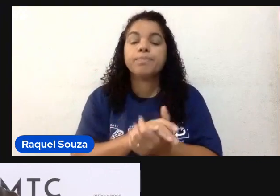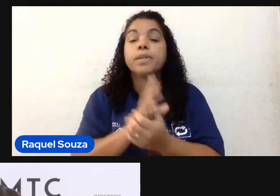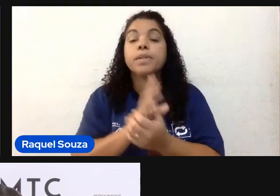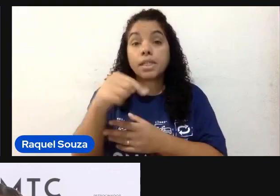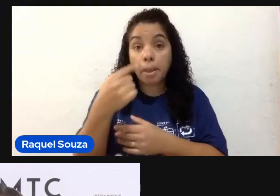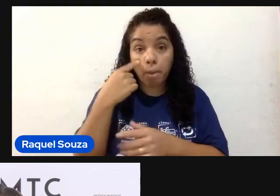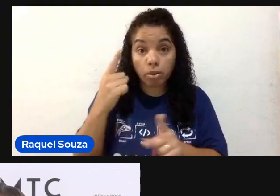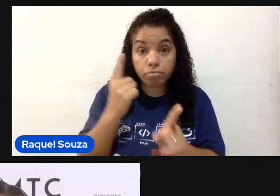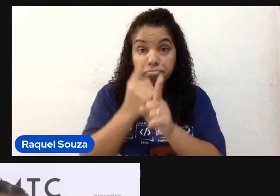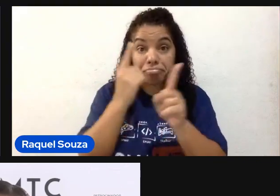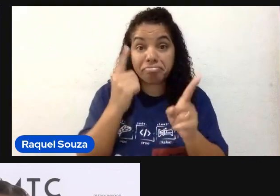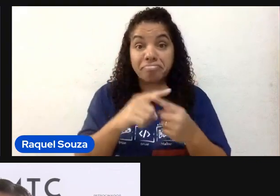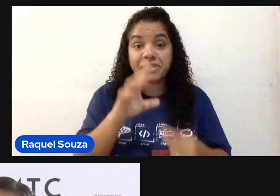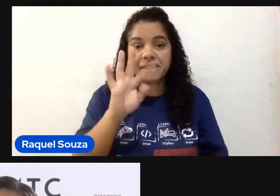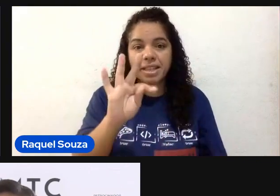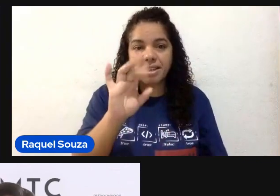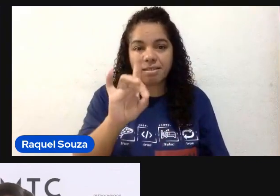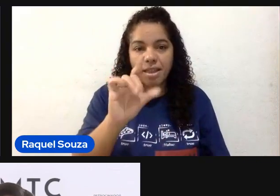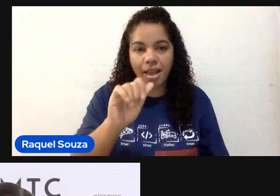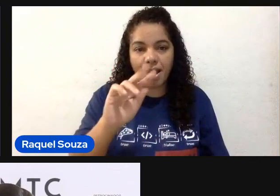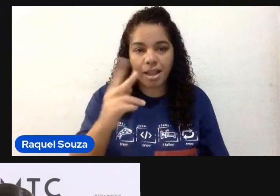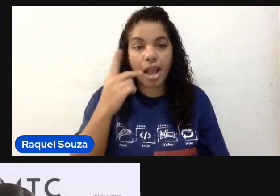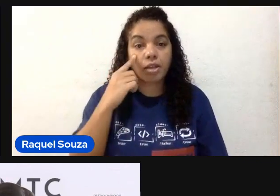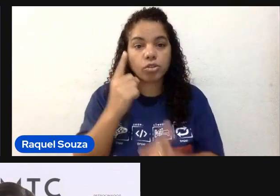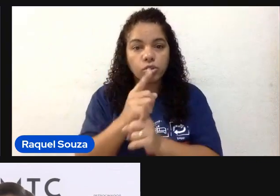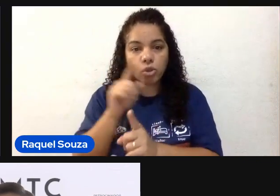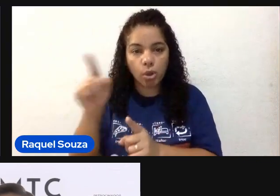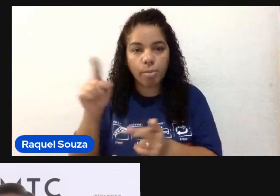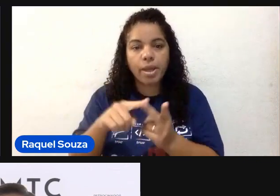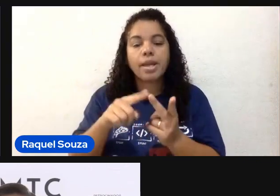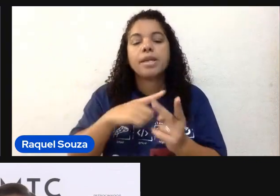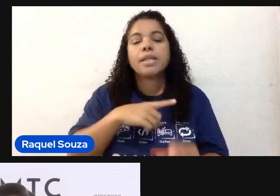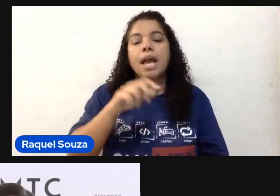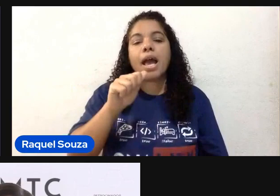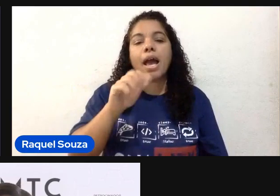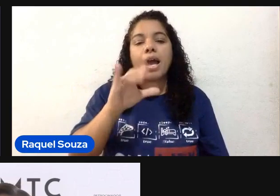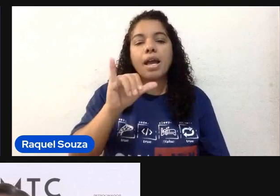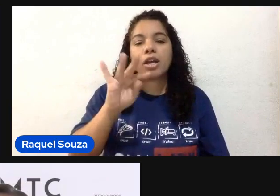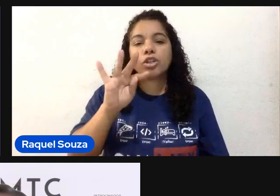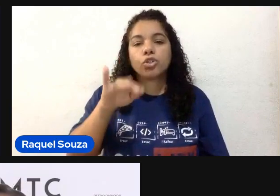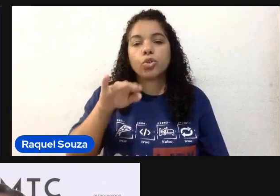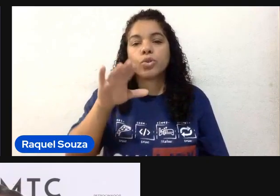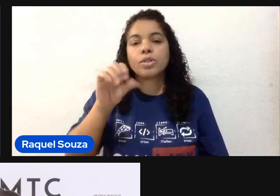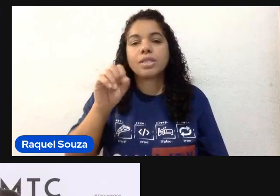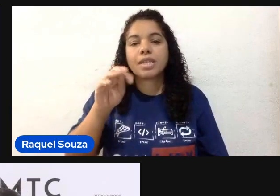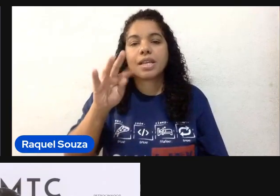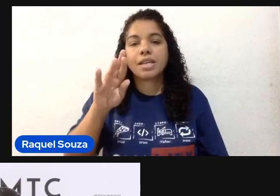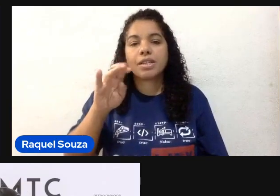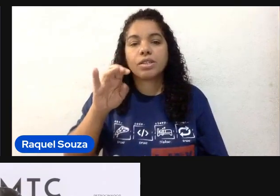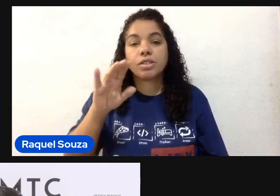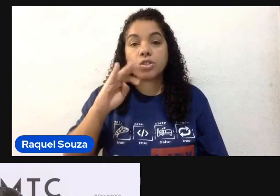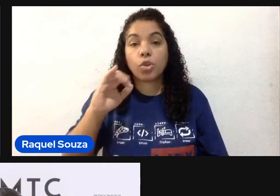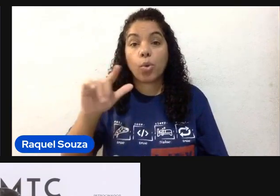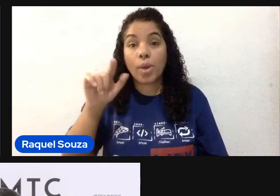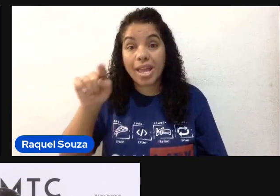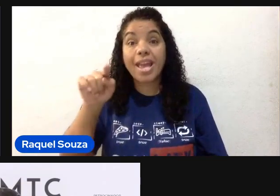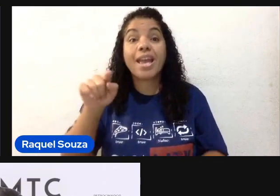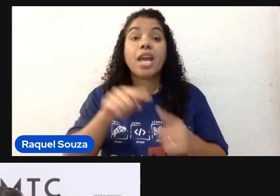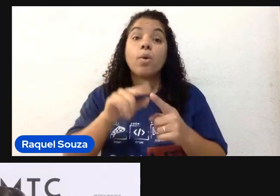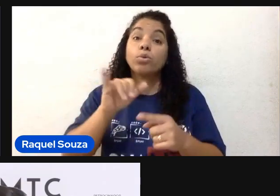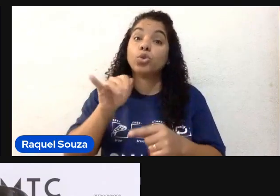descobri meu TDAH quando eu trabalhava na Accenture, eu ainda era júnior, e eu levei o diagnóstico para